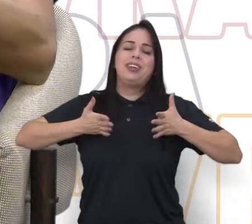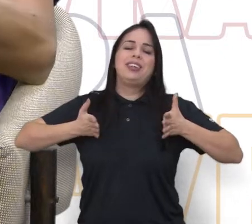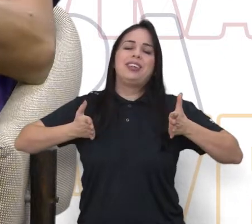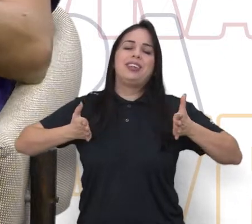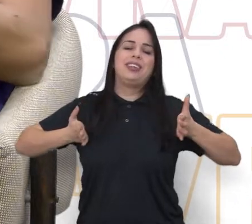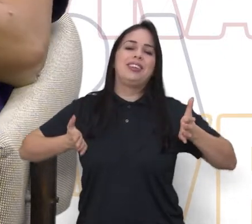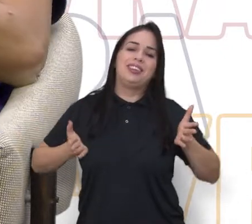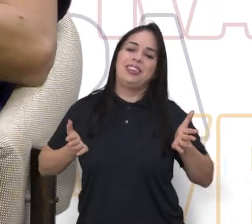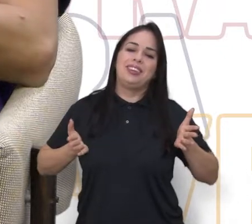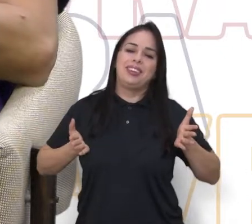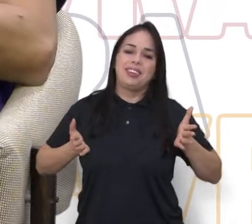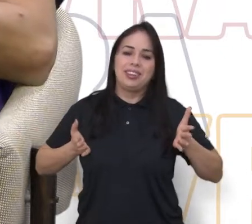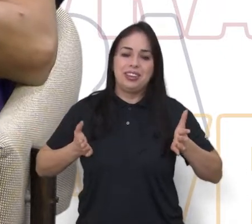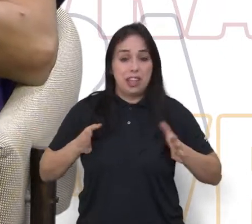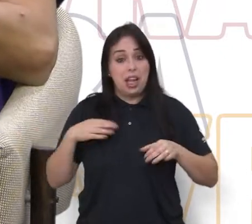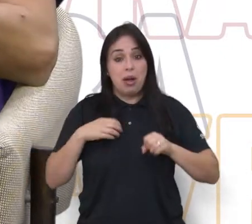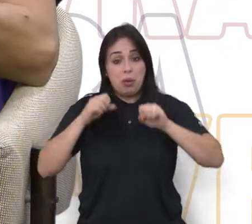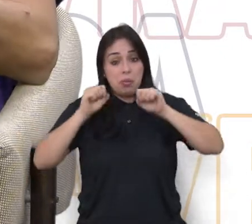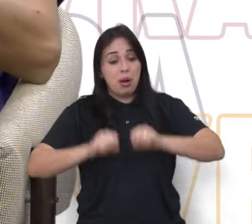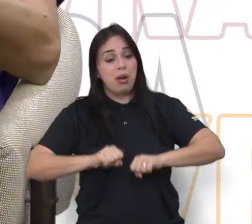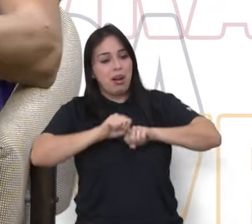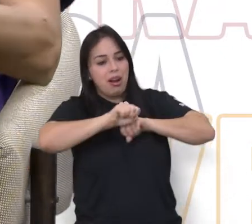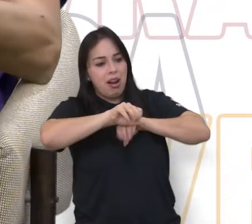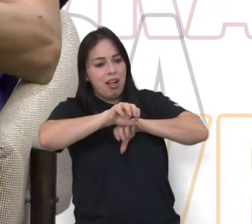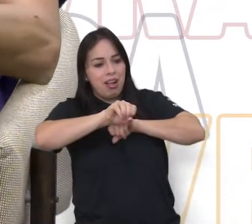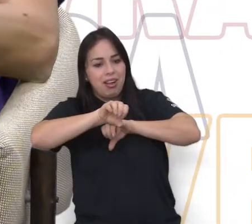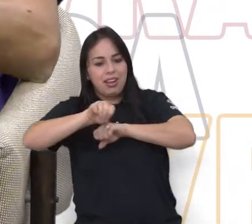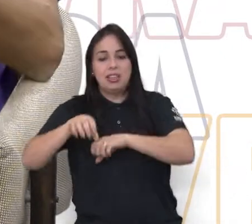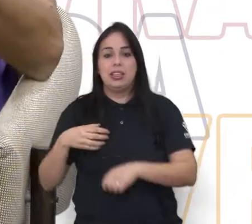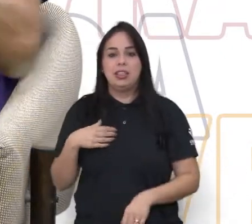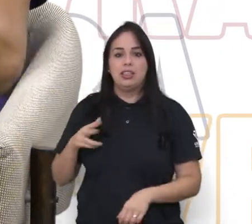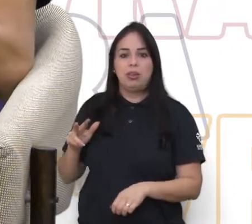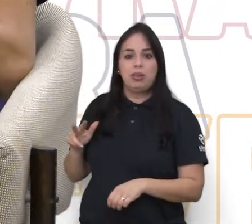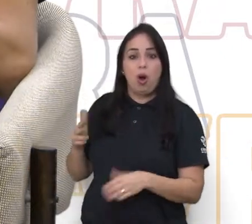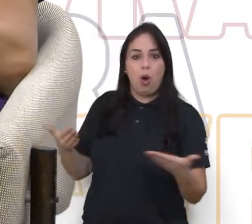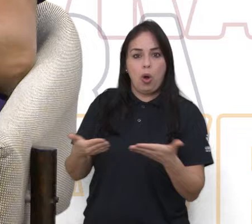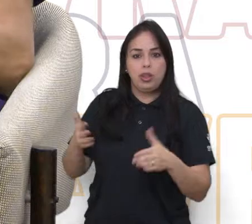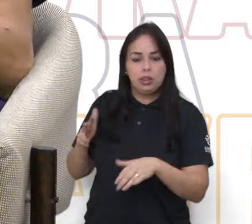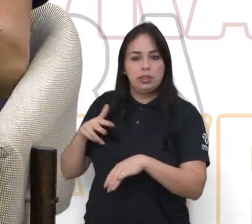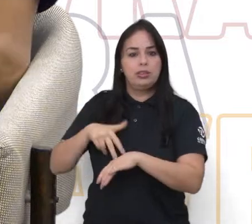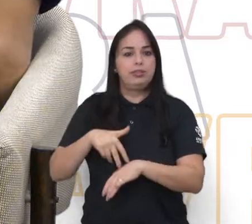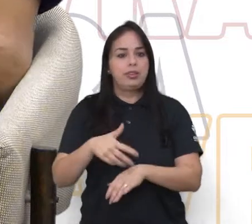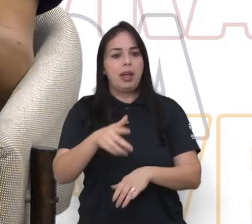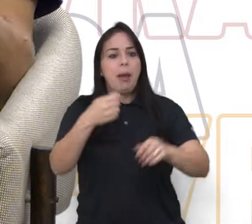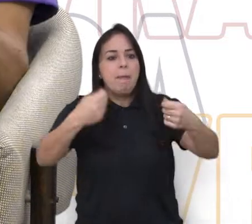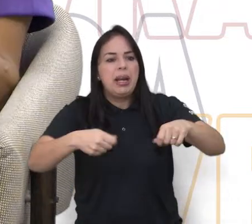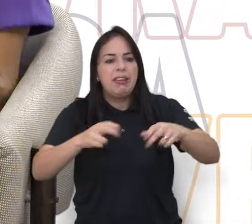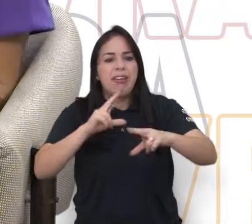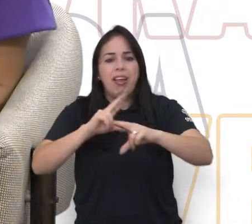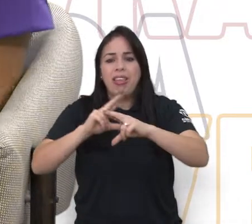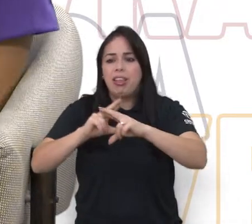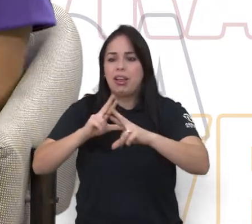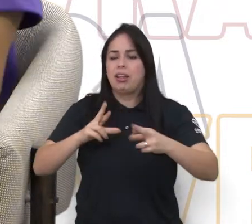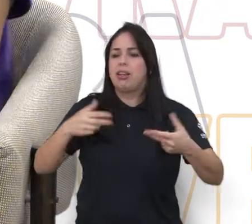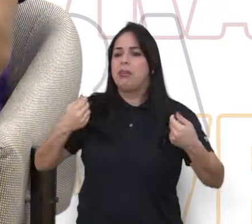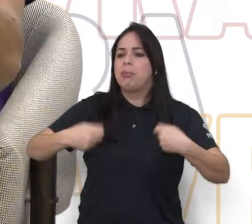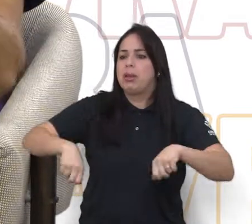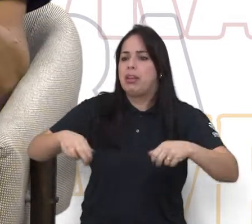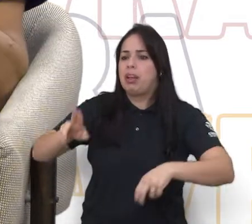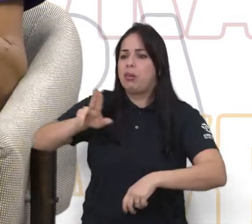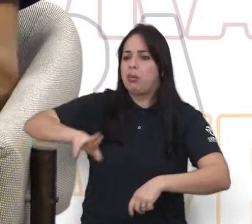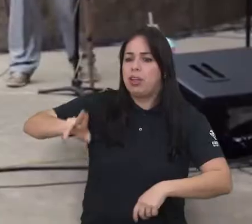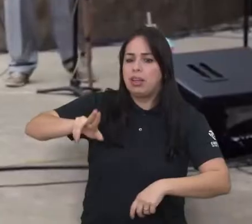criança, para receber uma mensagem. Se eu chegar aqui hoje para você, numa sala de aula e falar, gente, é preciso reciclar, é